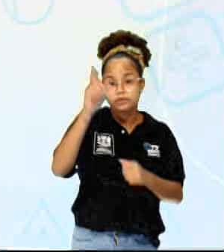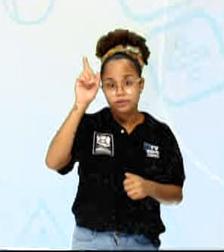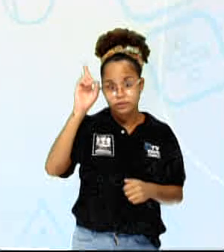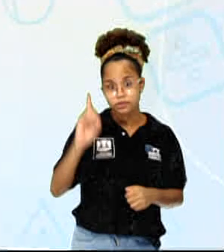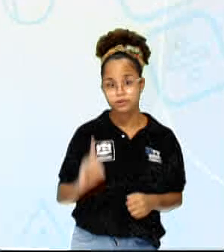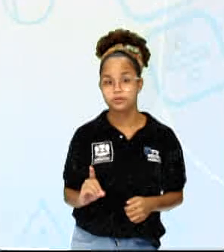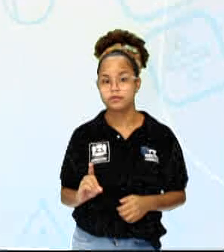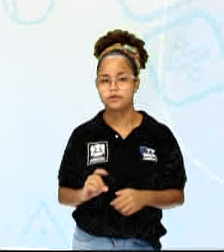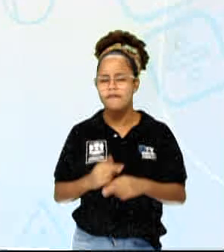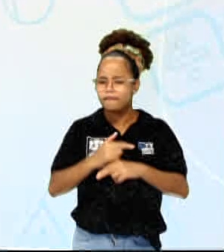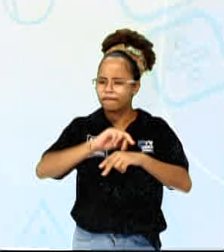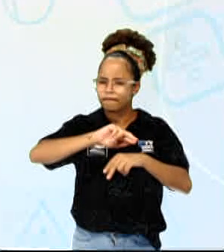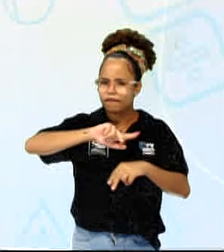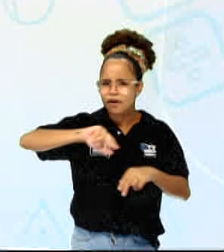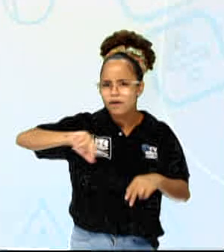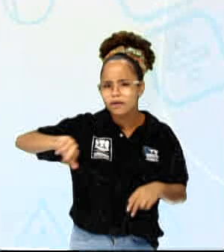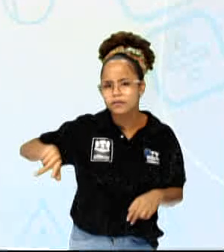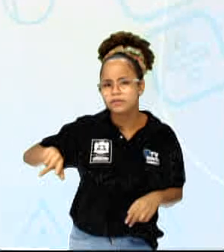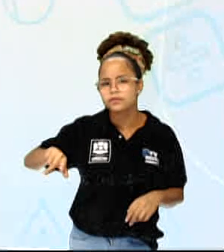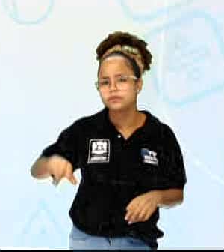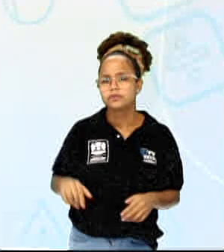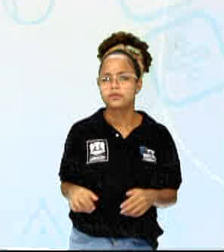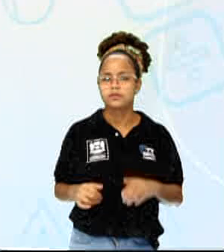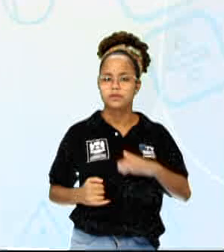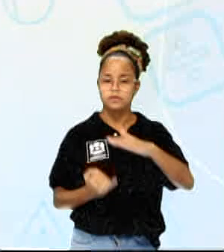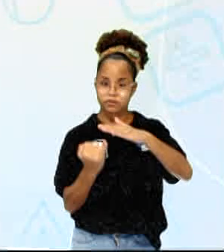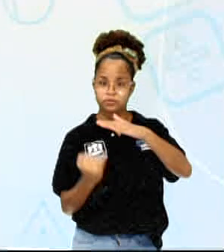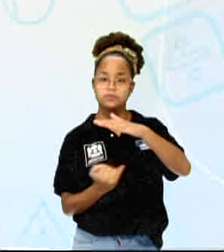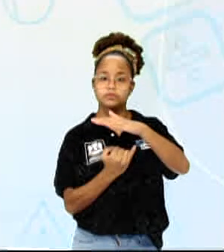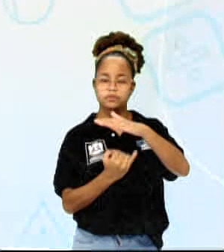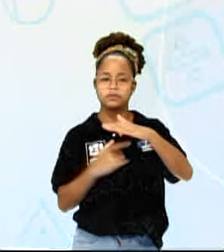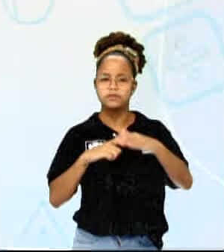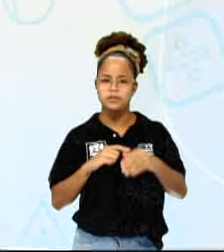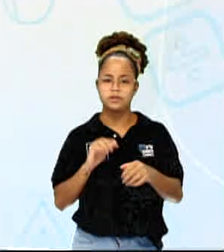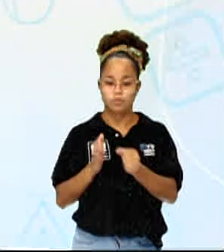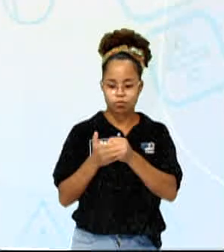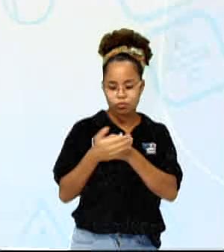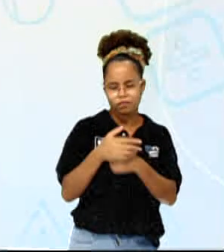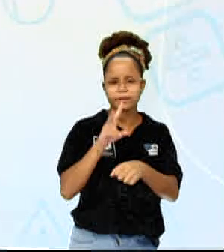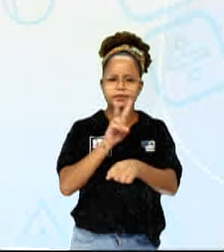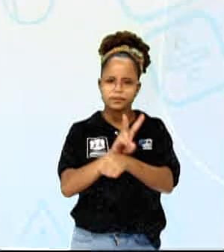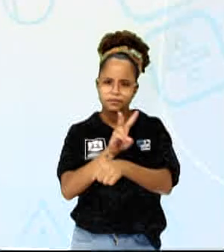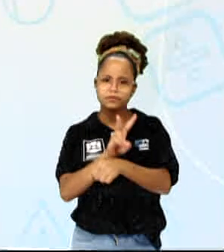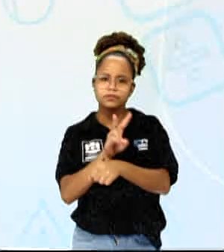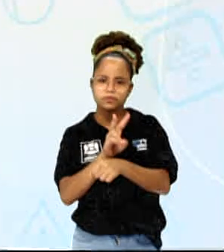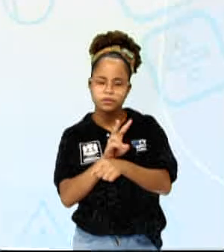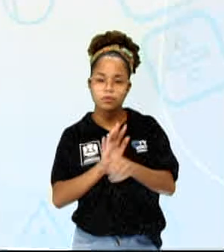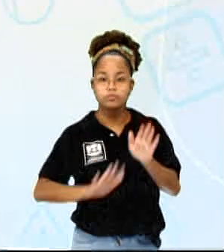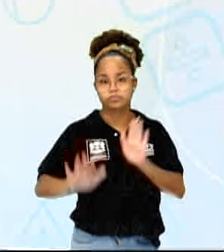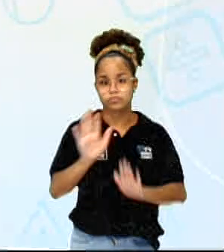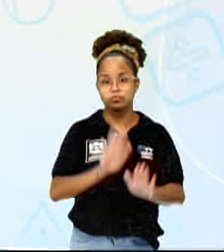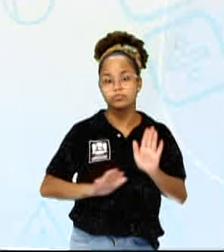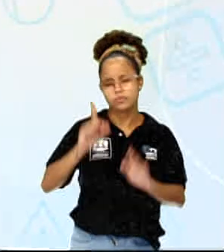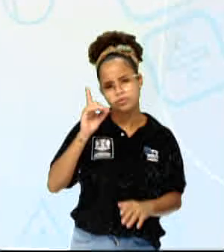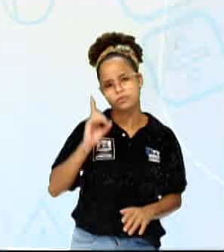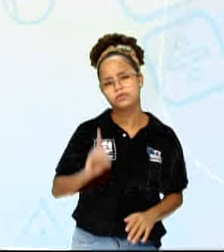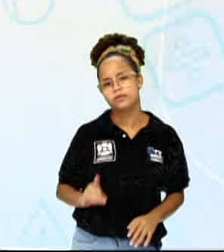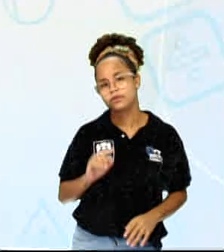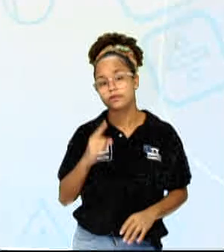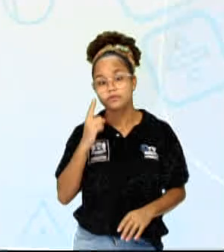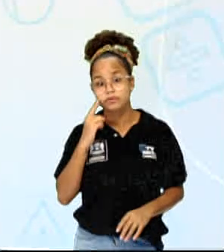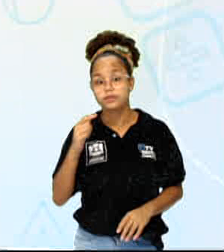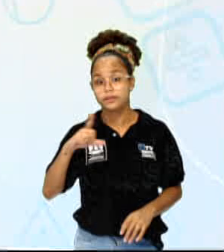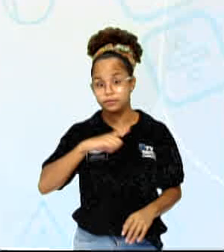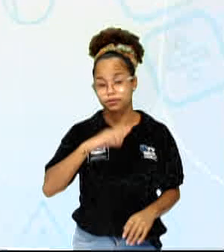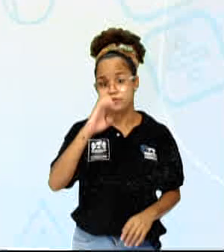instituições, certo? Que vem para promover, defender e controlar a efetivação dos direitos que estão previstos lá no